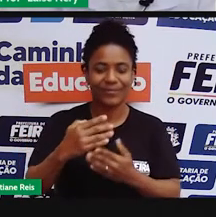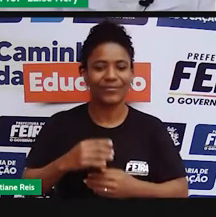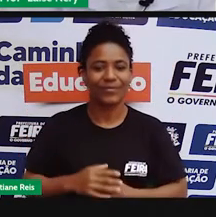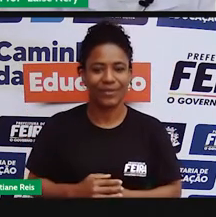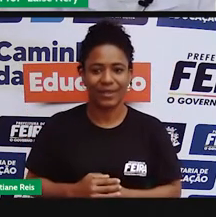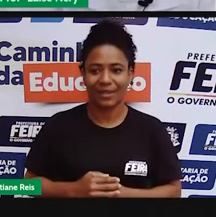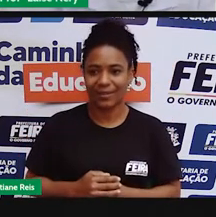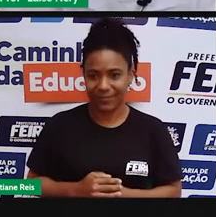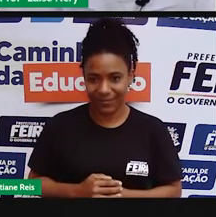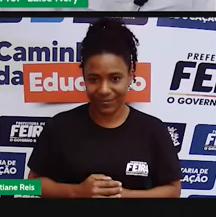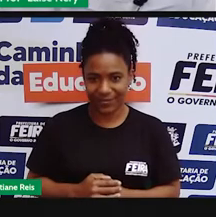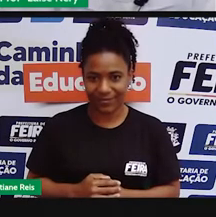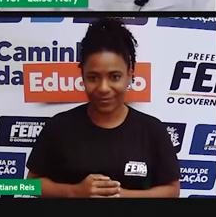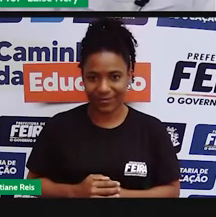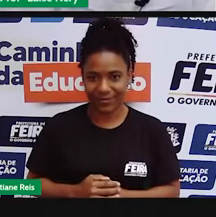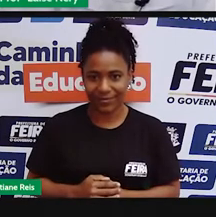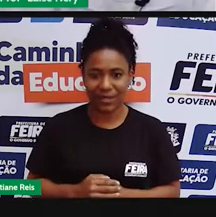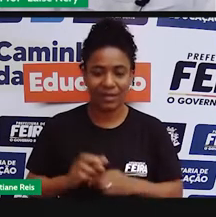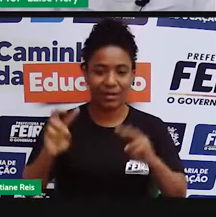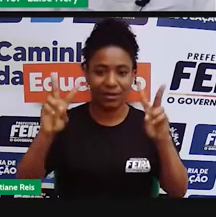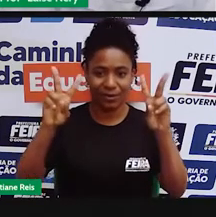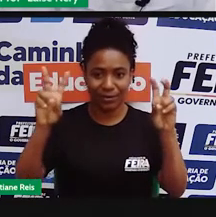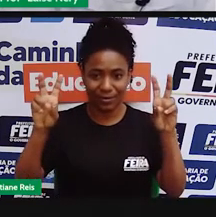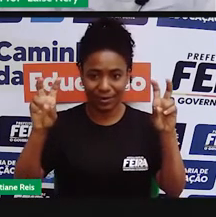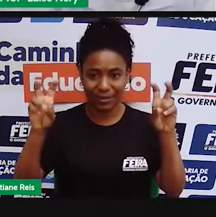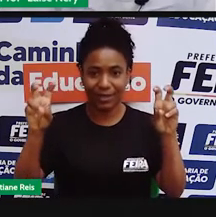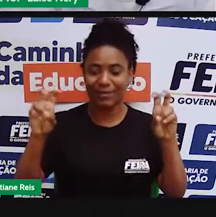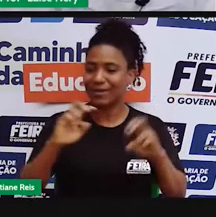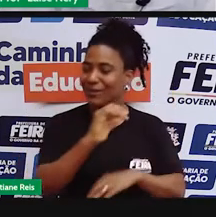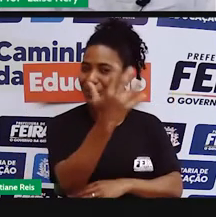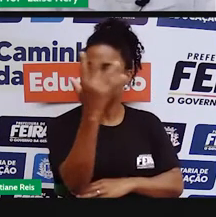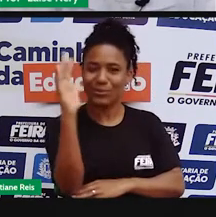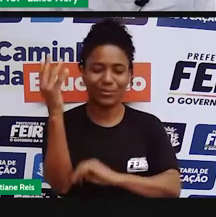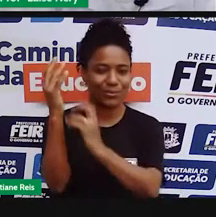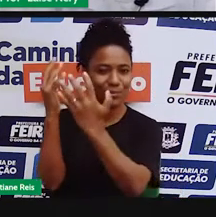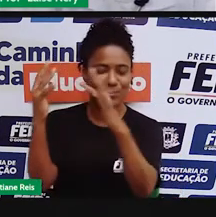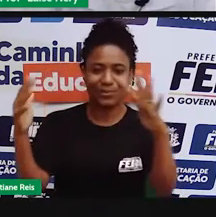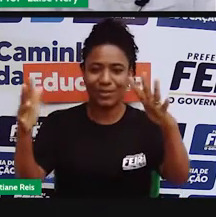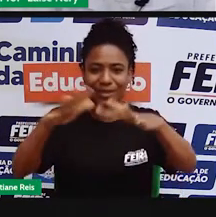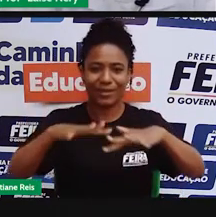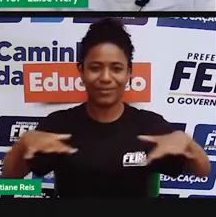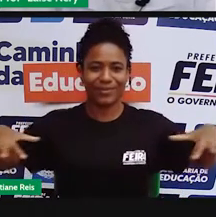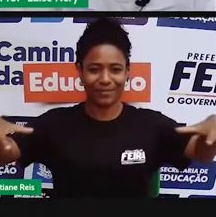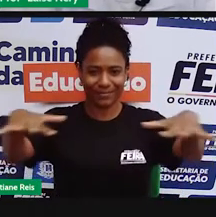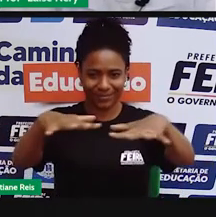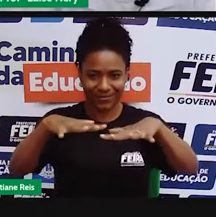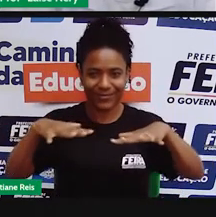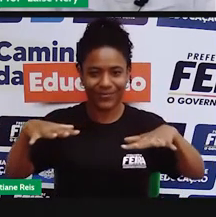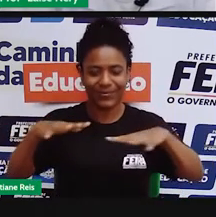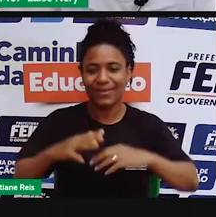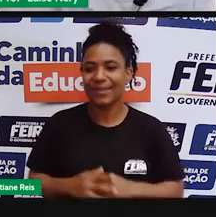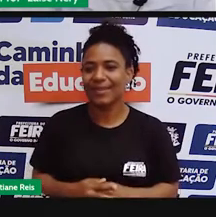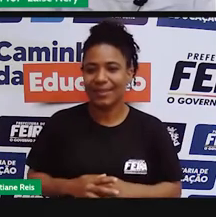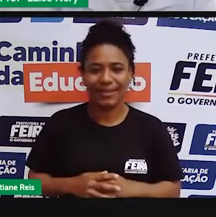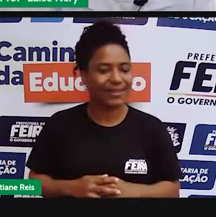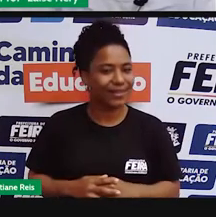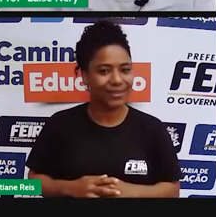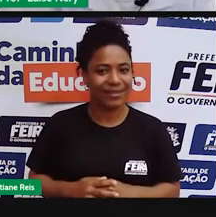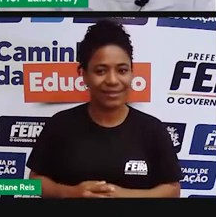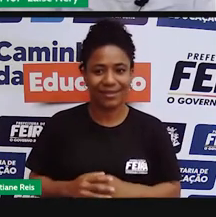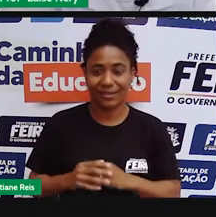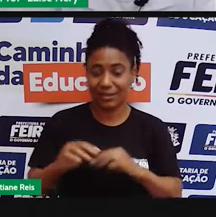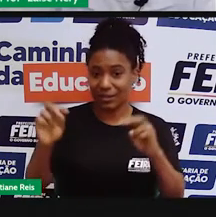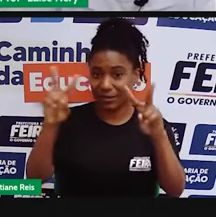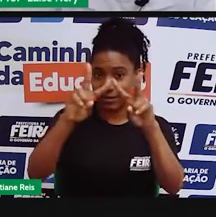nosso tema gerador das nossas aulas é o meio ambiente. Eu escolhi essa frase, encontrei